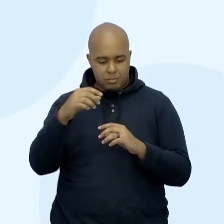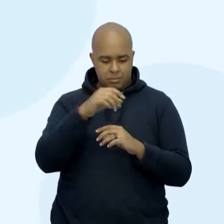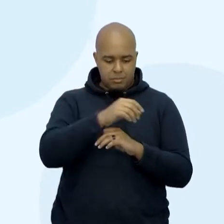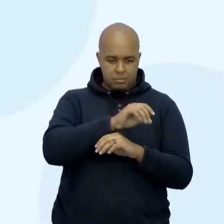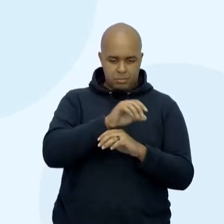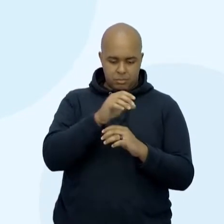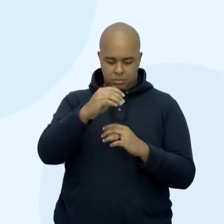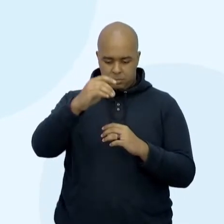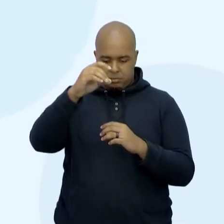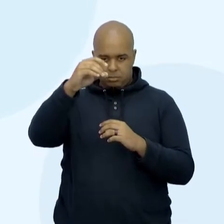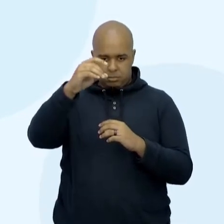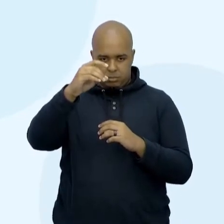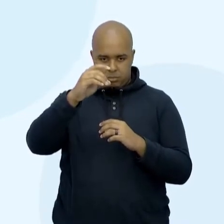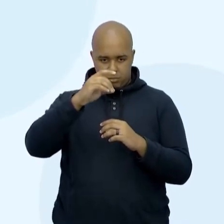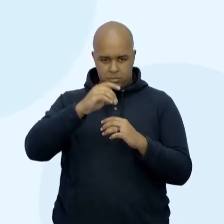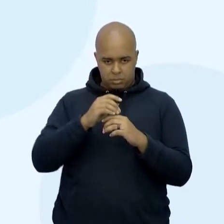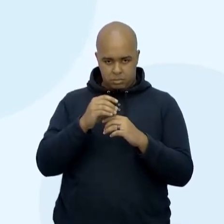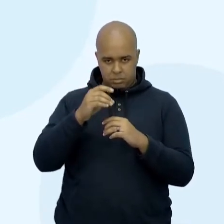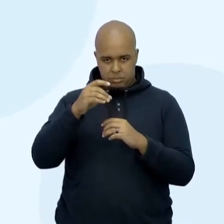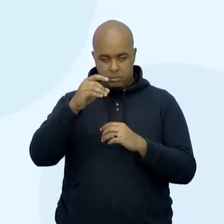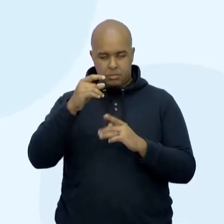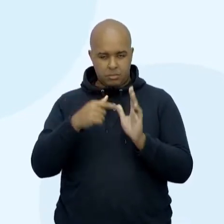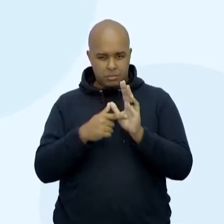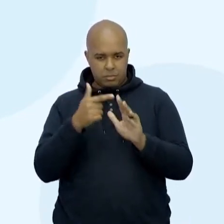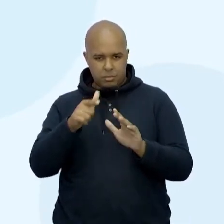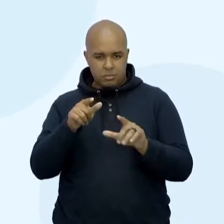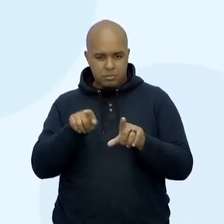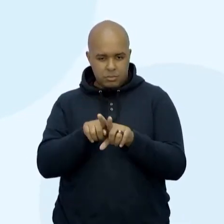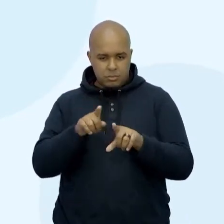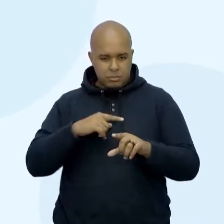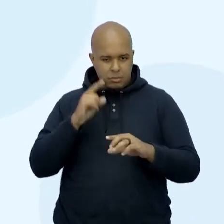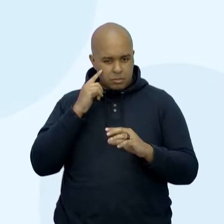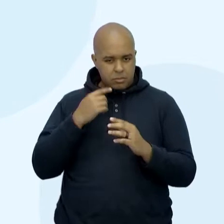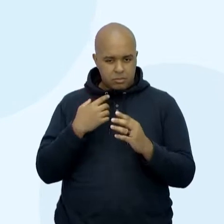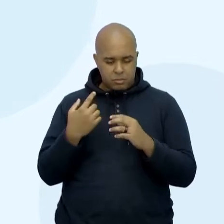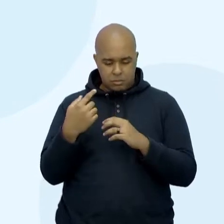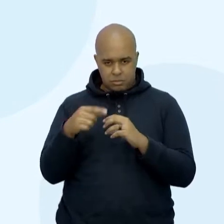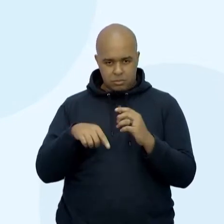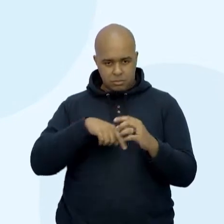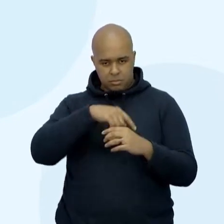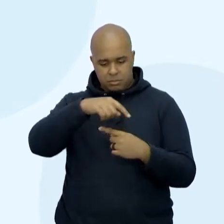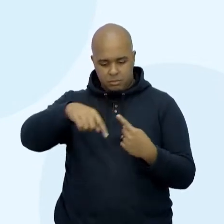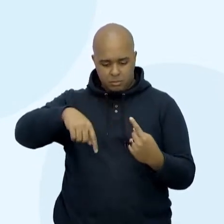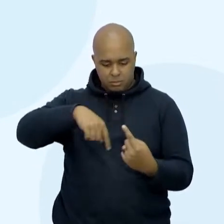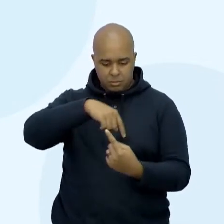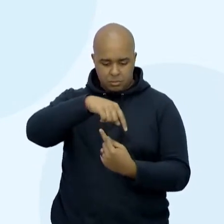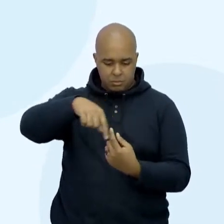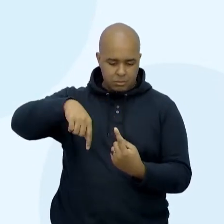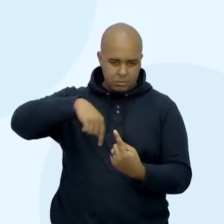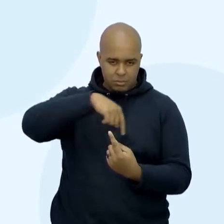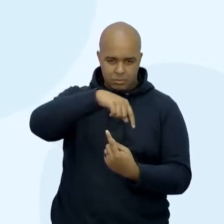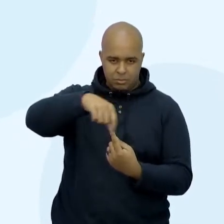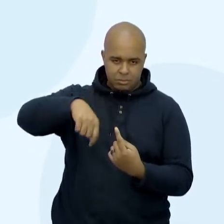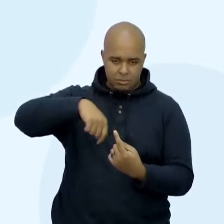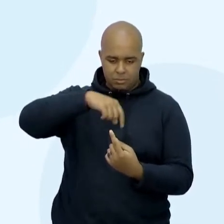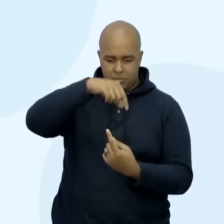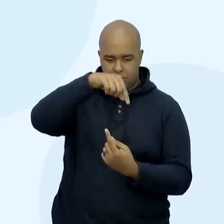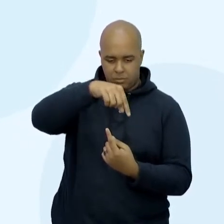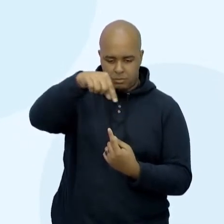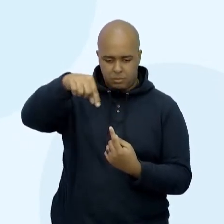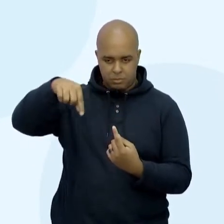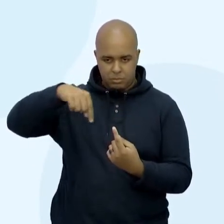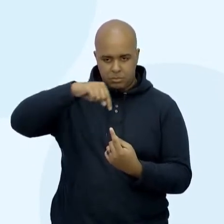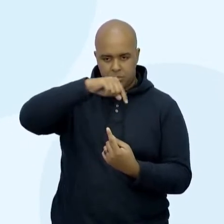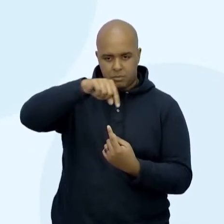anterior. Superior, vai para frente, vamos mostrar de novo, ó. Tem um elétron girando, ele está recebendo algum tipo de energia, aqui a gente está